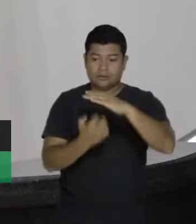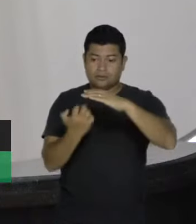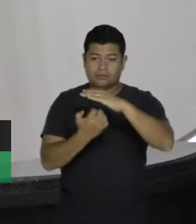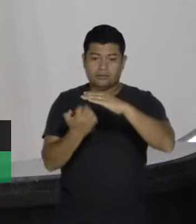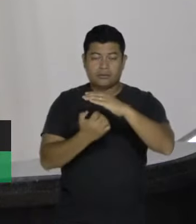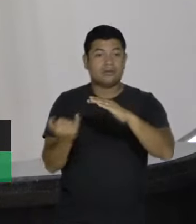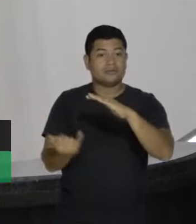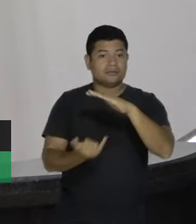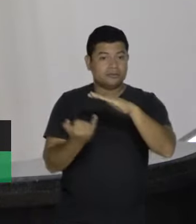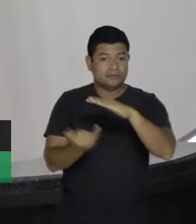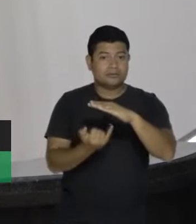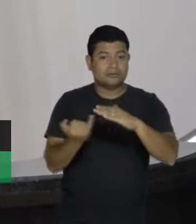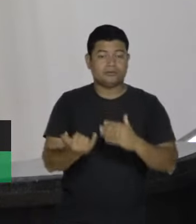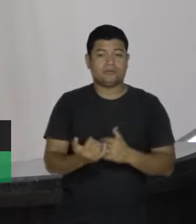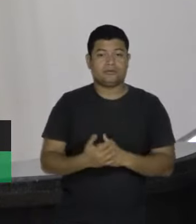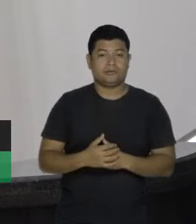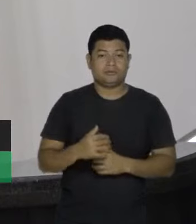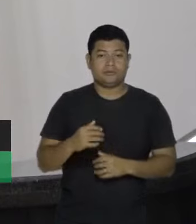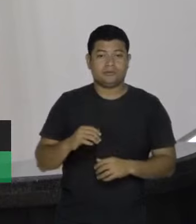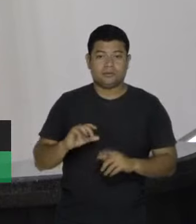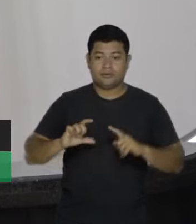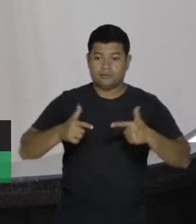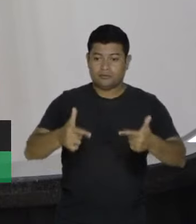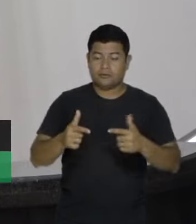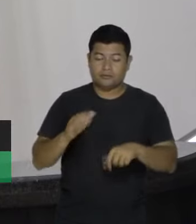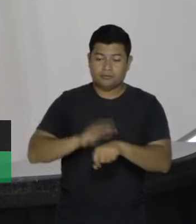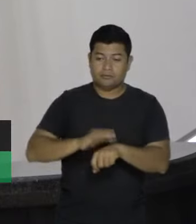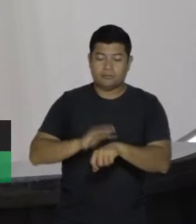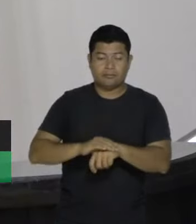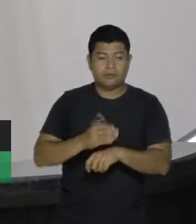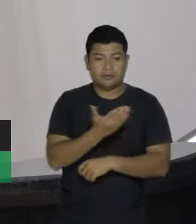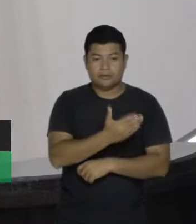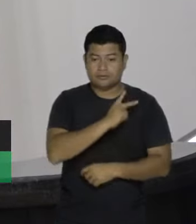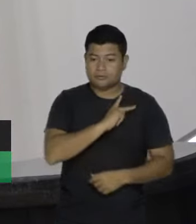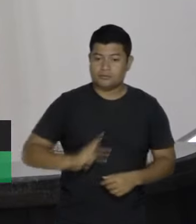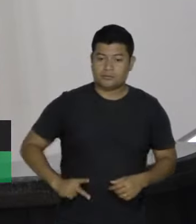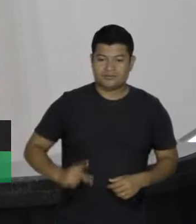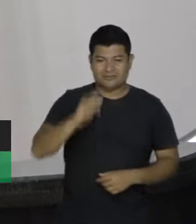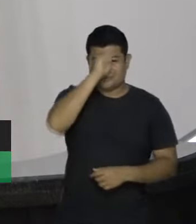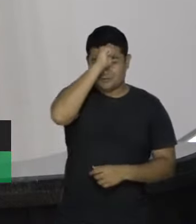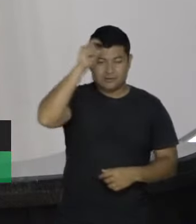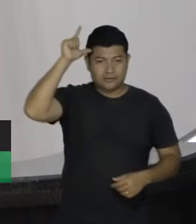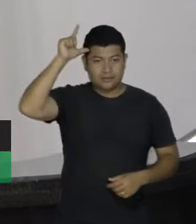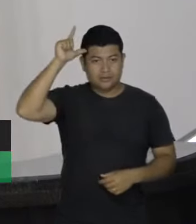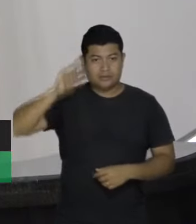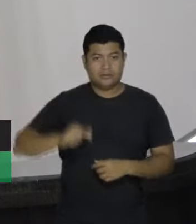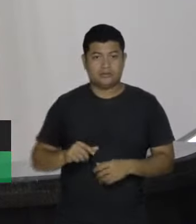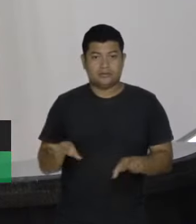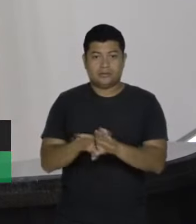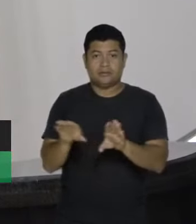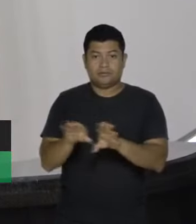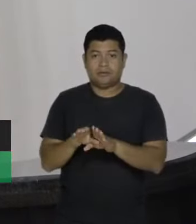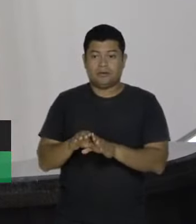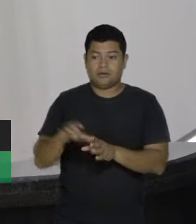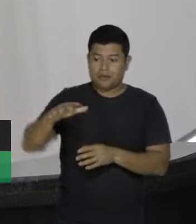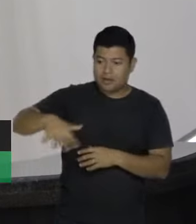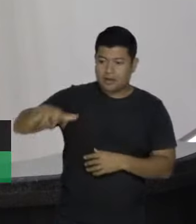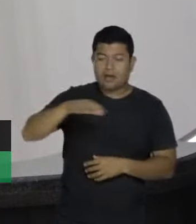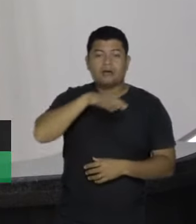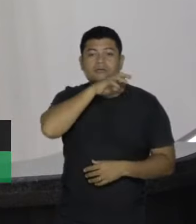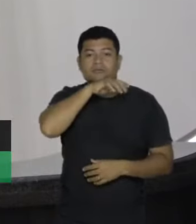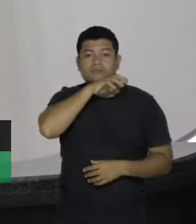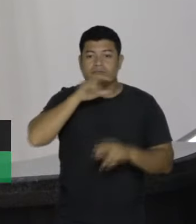Frente Parlamentar Calçadista, criada pelo deputado Altair. Na causa animal, que é muito da minha vida